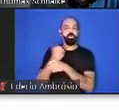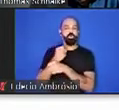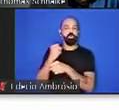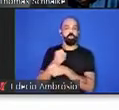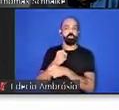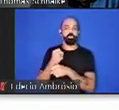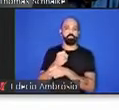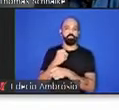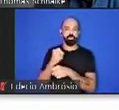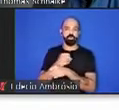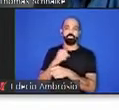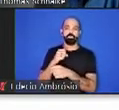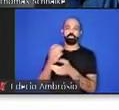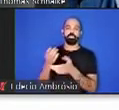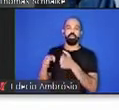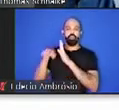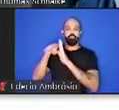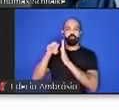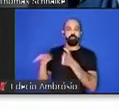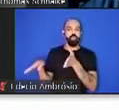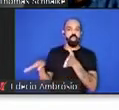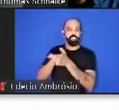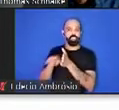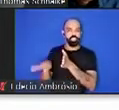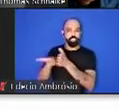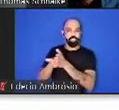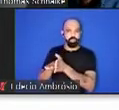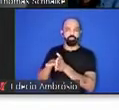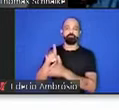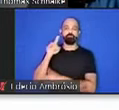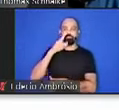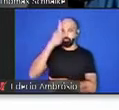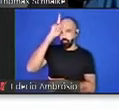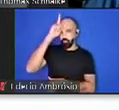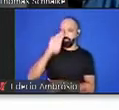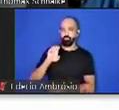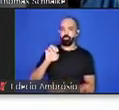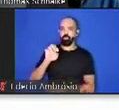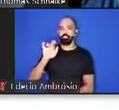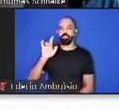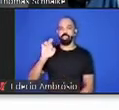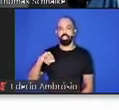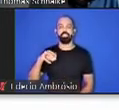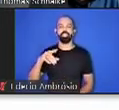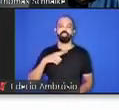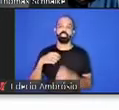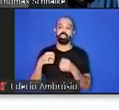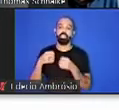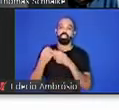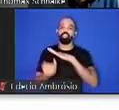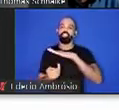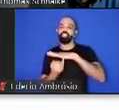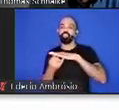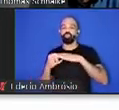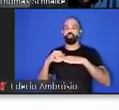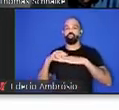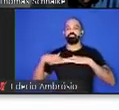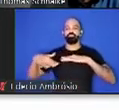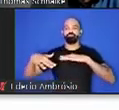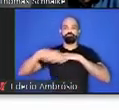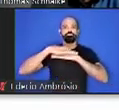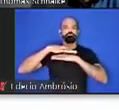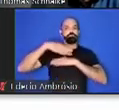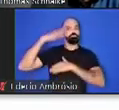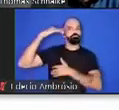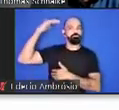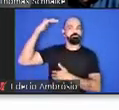Station, em Berlim, e é cercado por institutos muito interessantes, muito renomados. O Museu